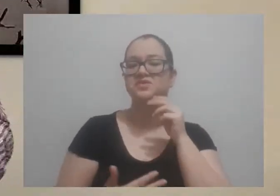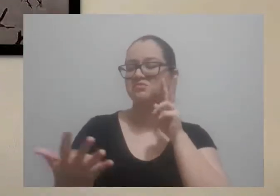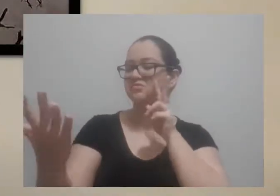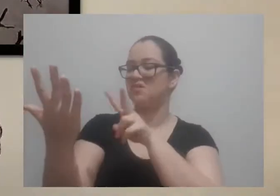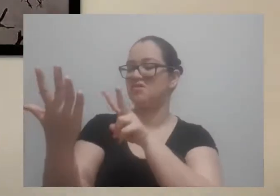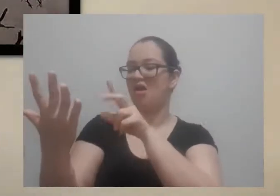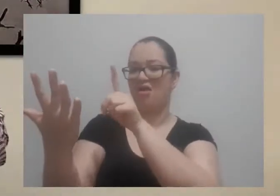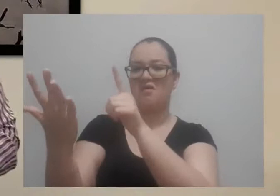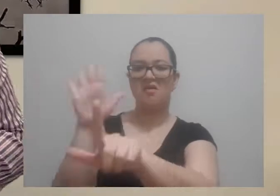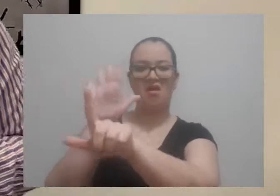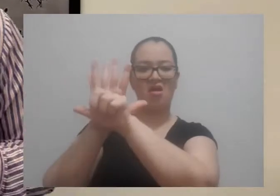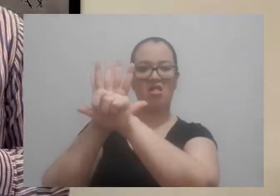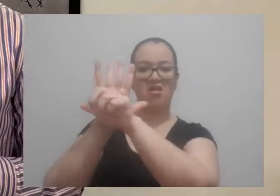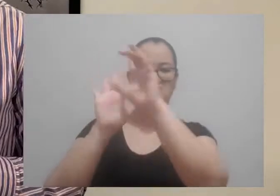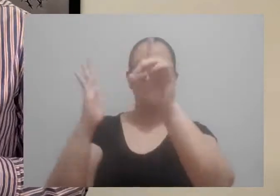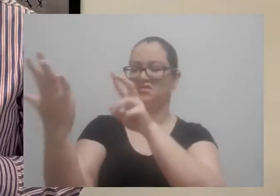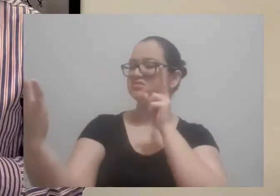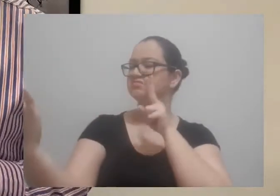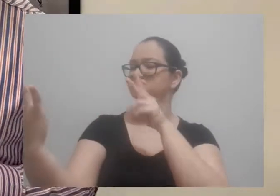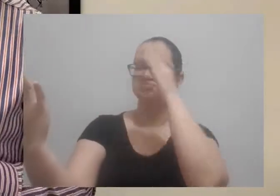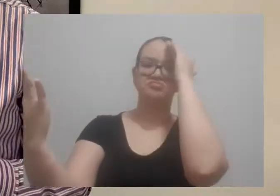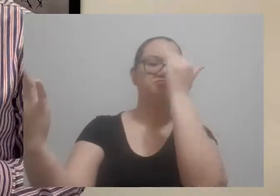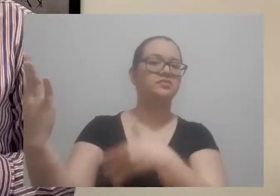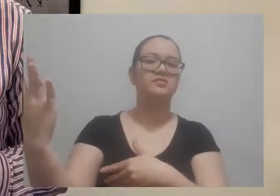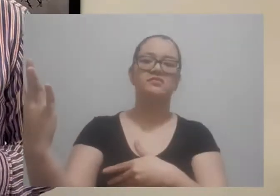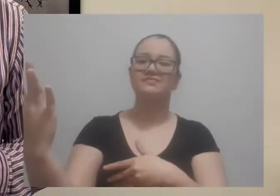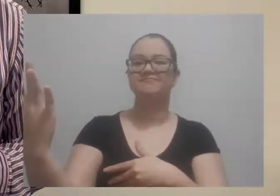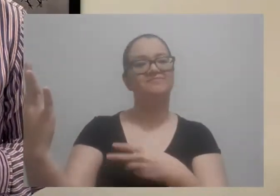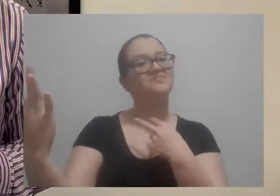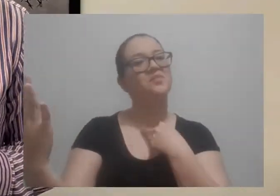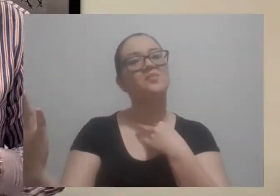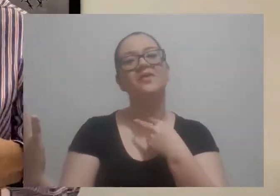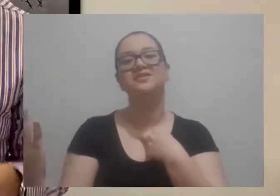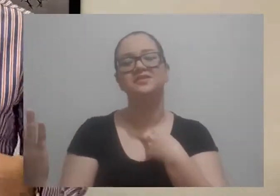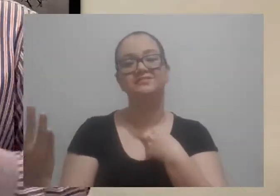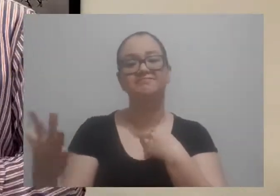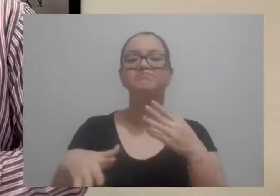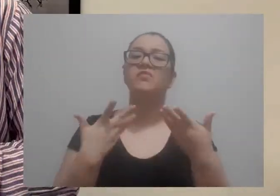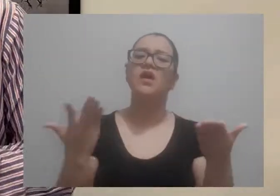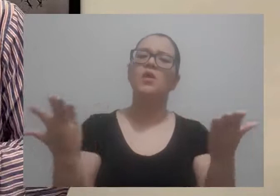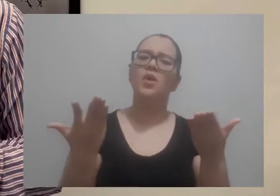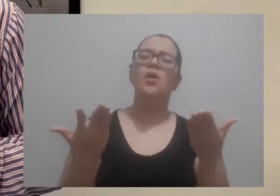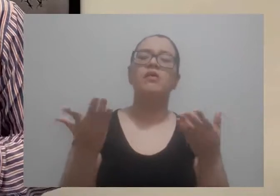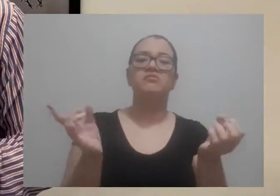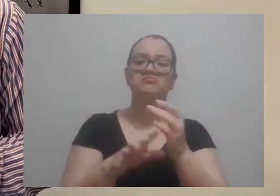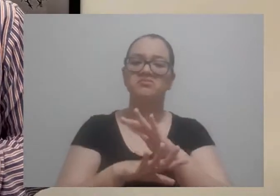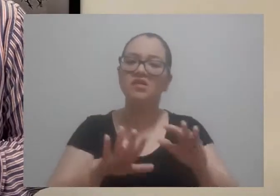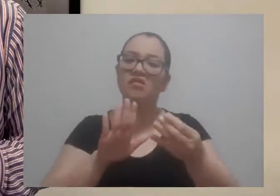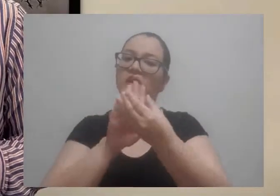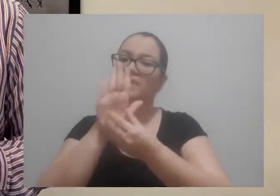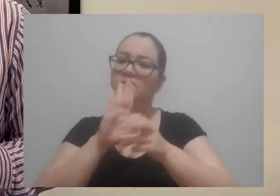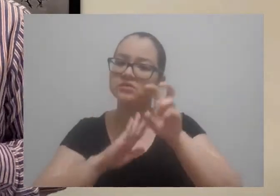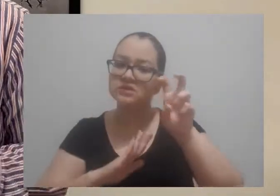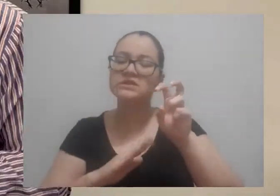Nós estamos finalizando o capítulo 5, nesse momento, com essas 2 últimas